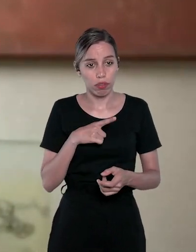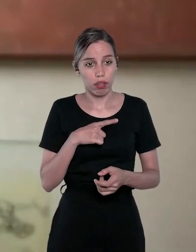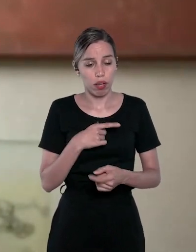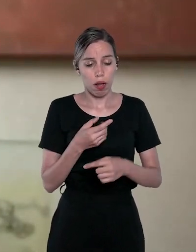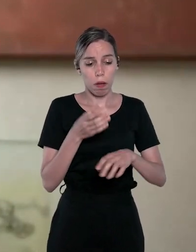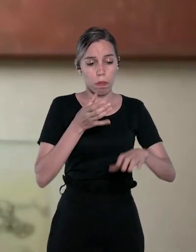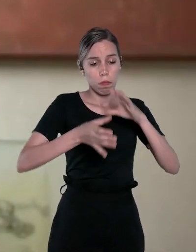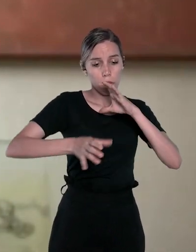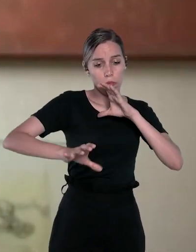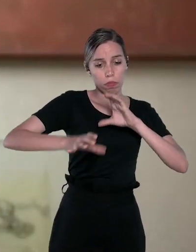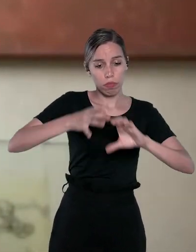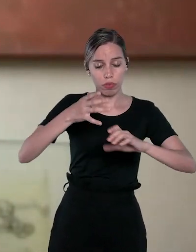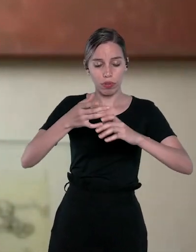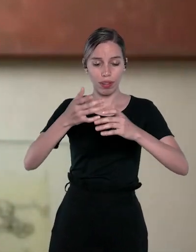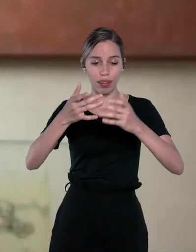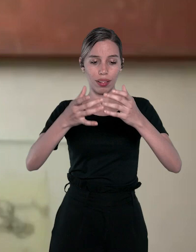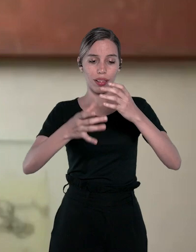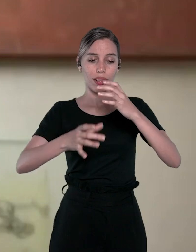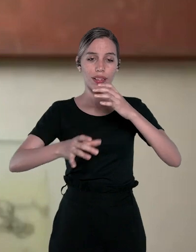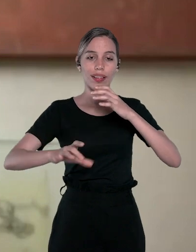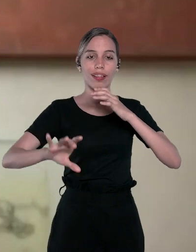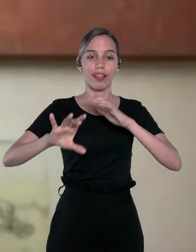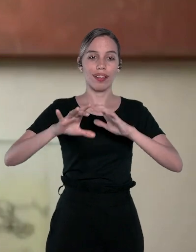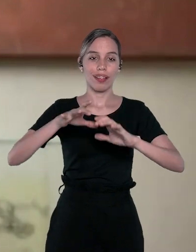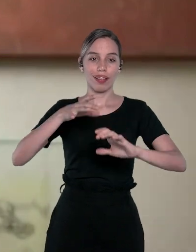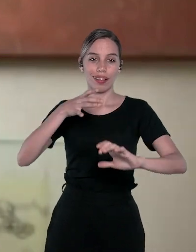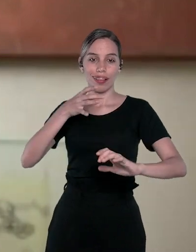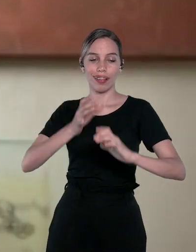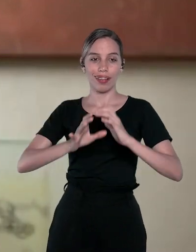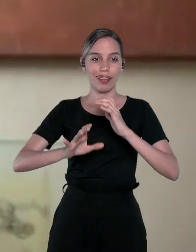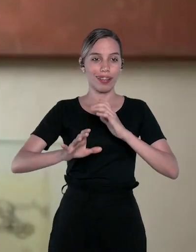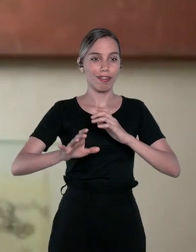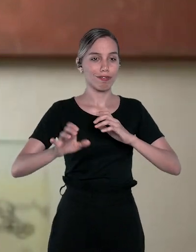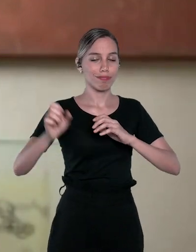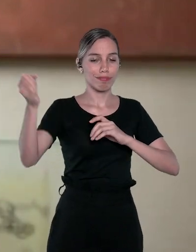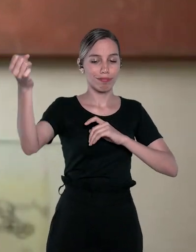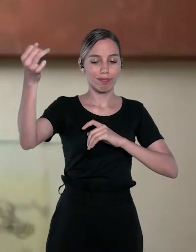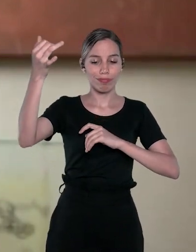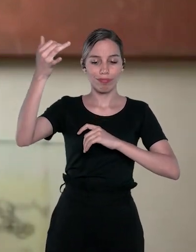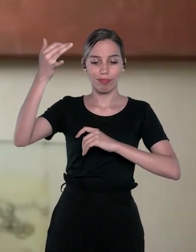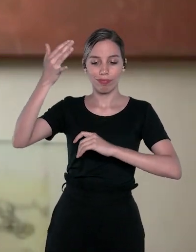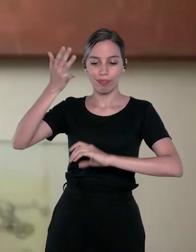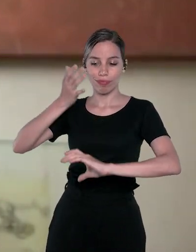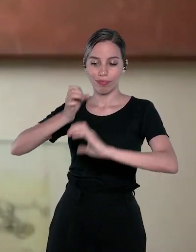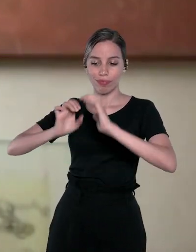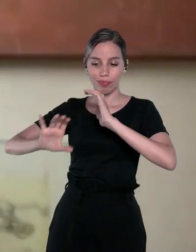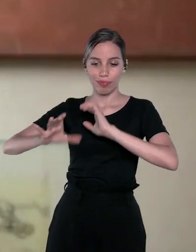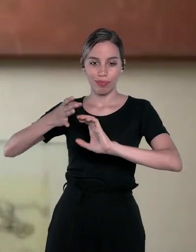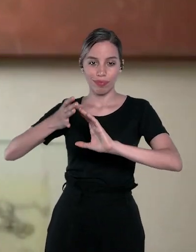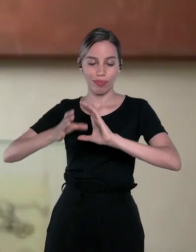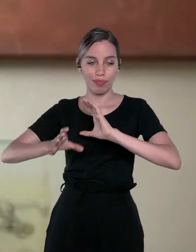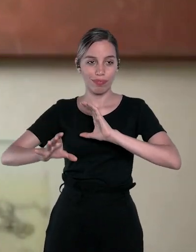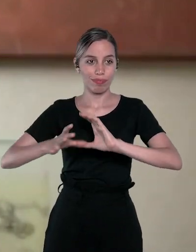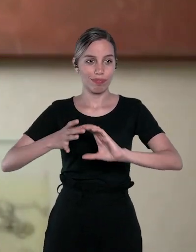suave, abstrusa, e à luz de uma cantiga pianíssima,